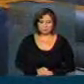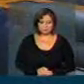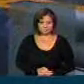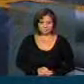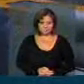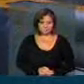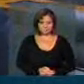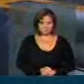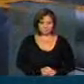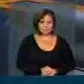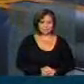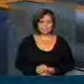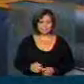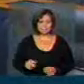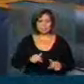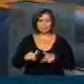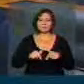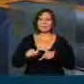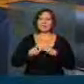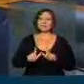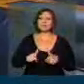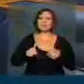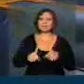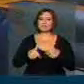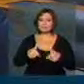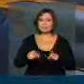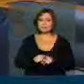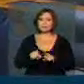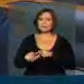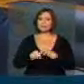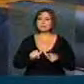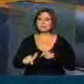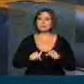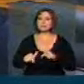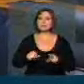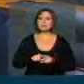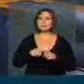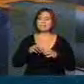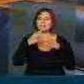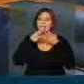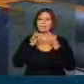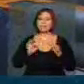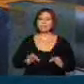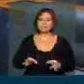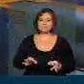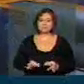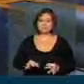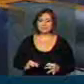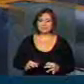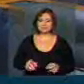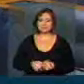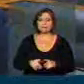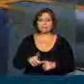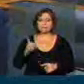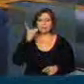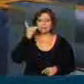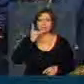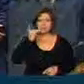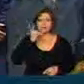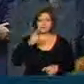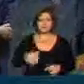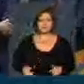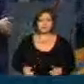um mandato digno, de luta, bastante trabalhador, e o que eu tenho certeza que é um deputado que